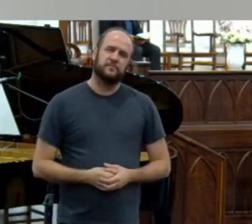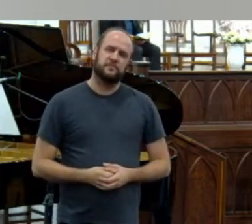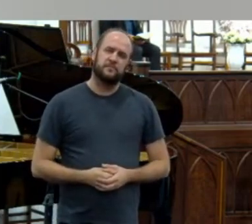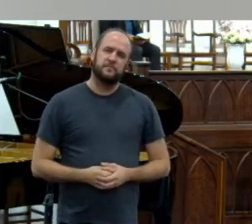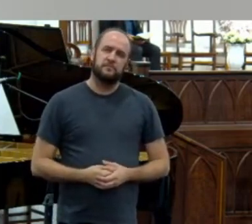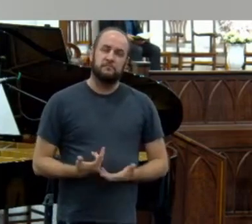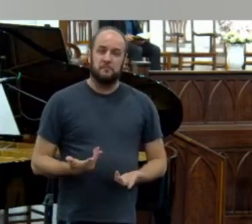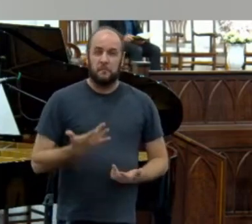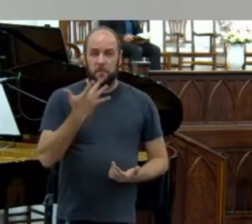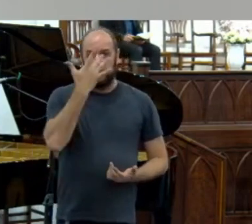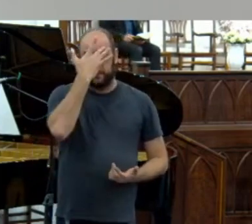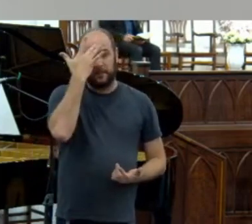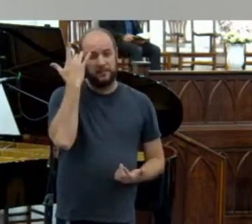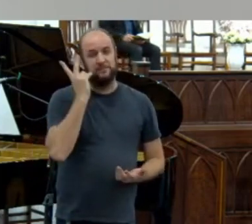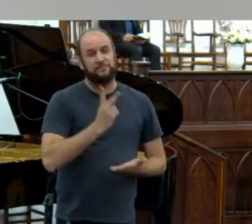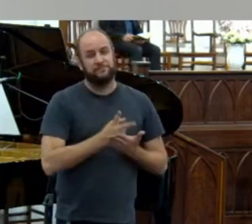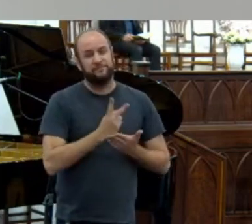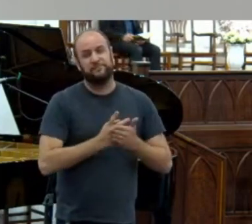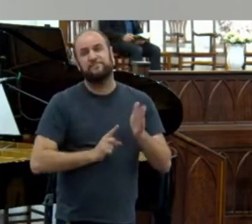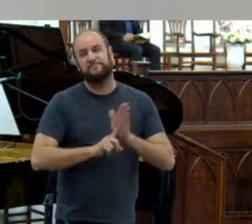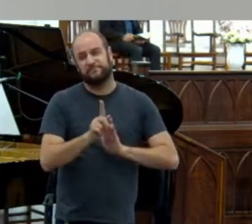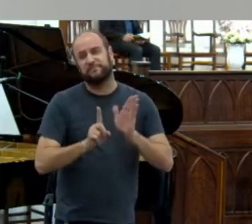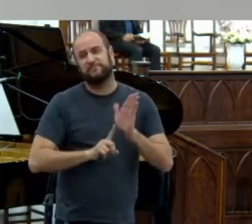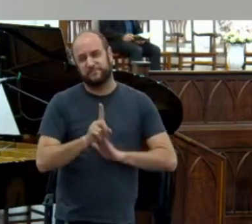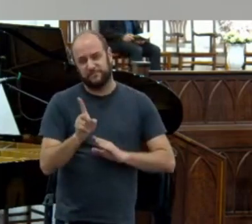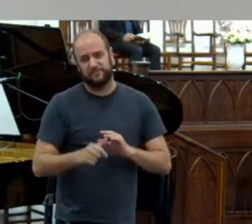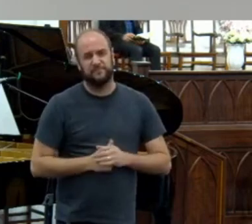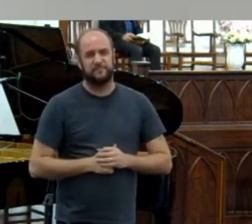Poucas pessoas escapam de fazer perguntas como essas.